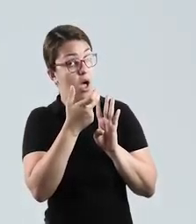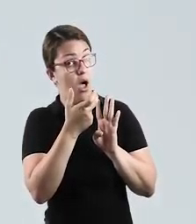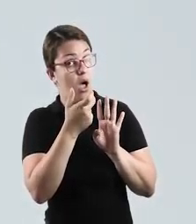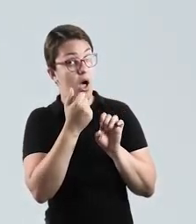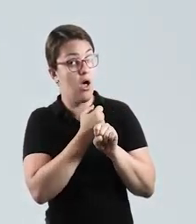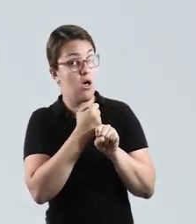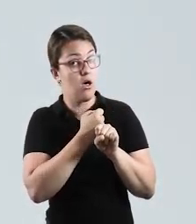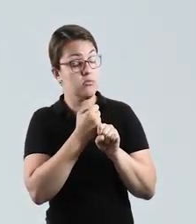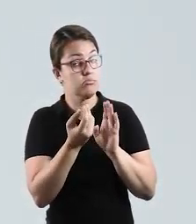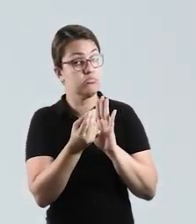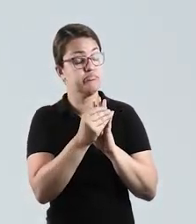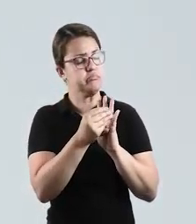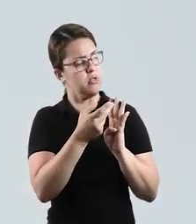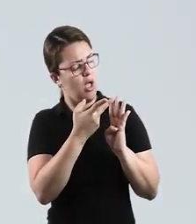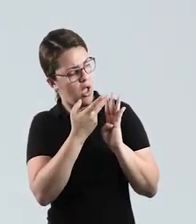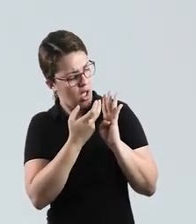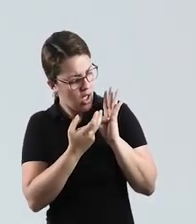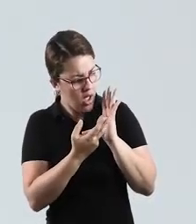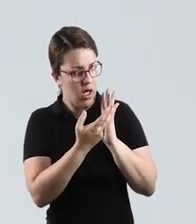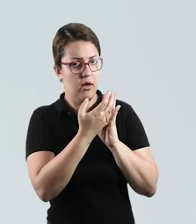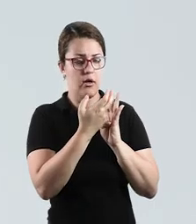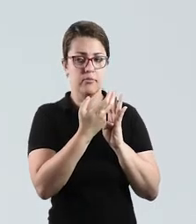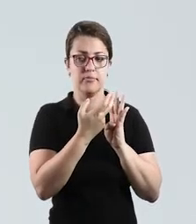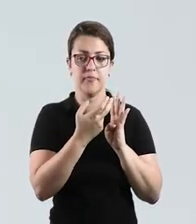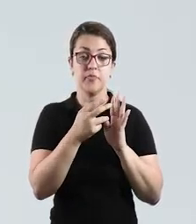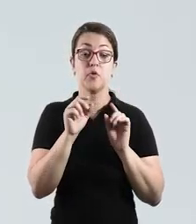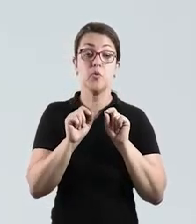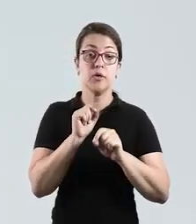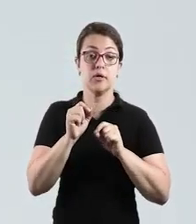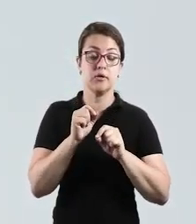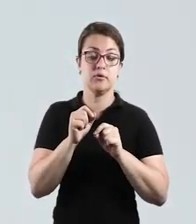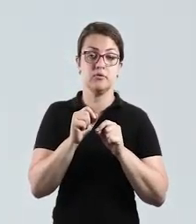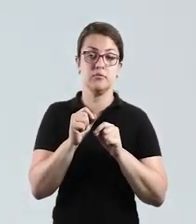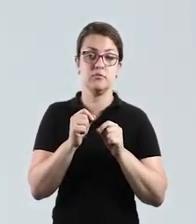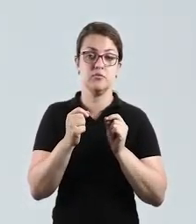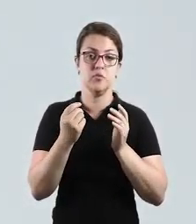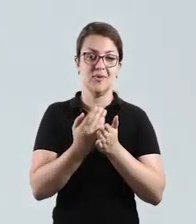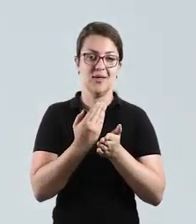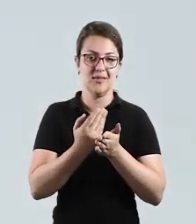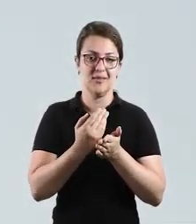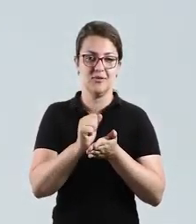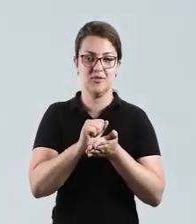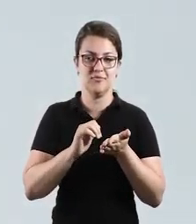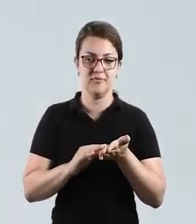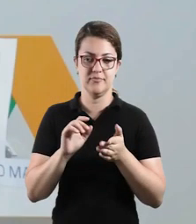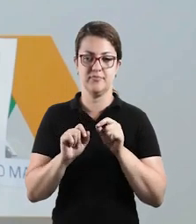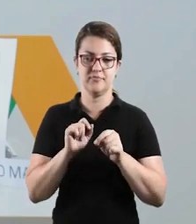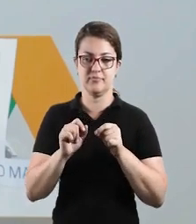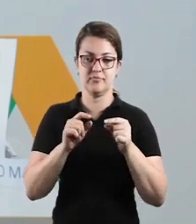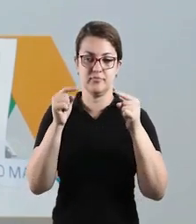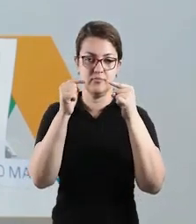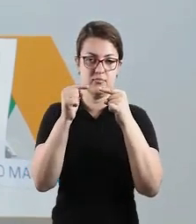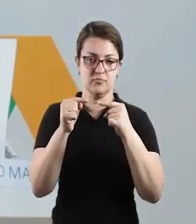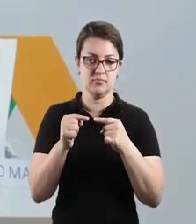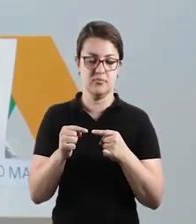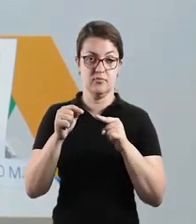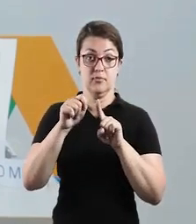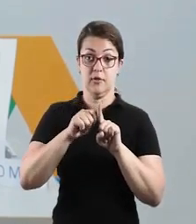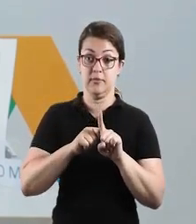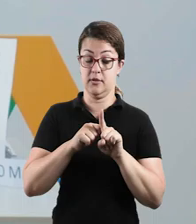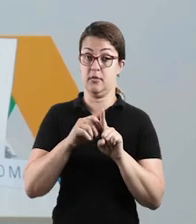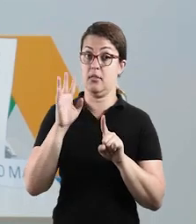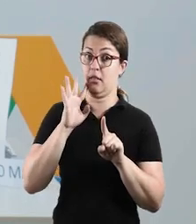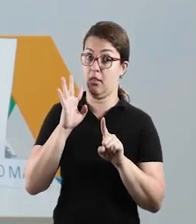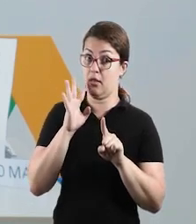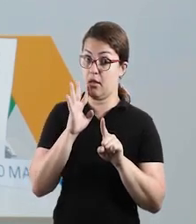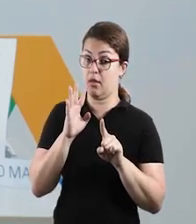tá? Para isso, no caderno de atividades, vocês vão encontrar algumas atividades aqui relacionadas a este mês.